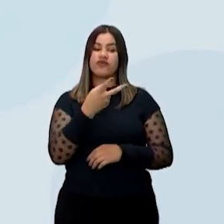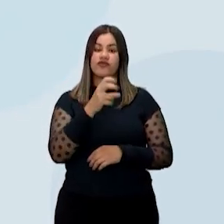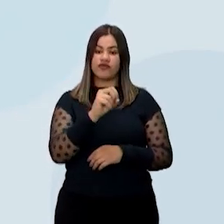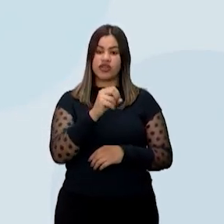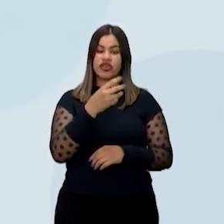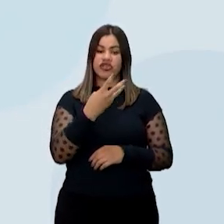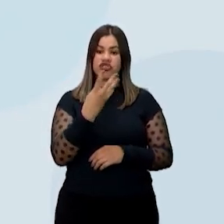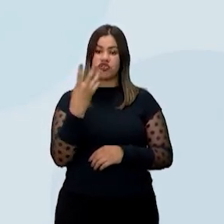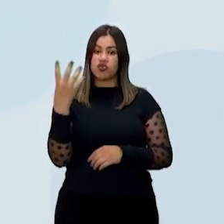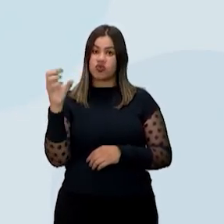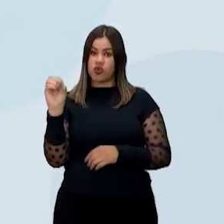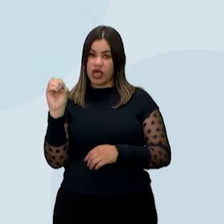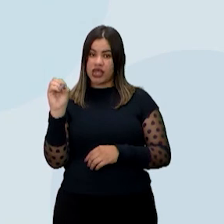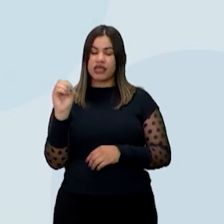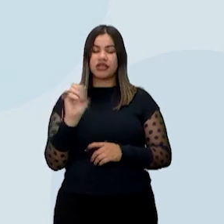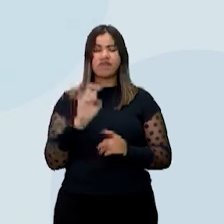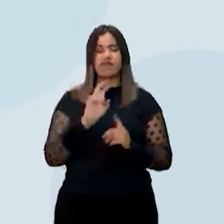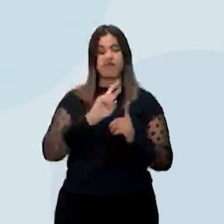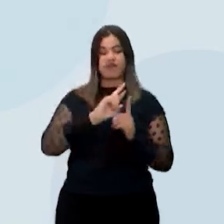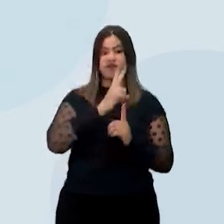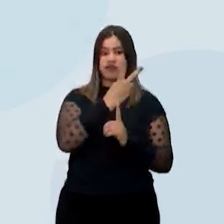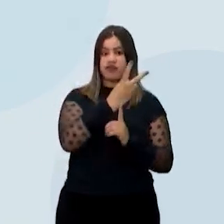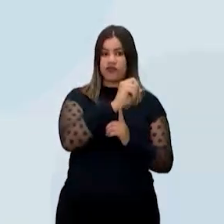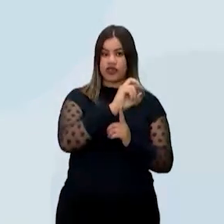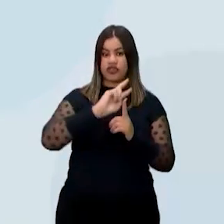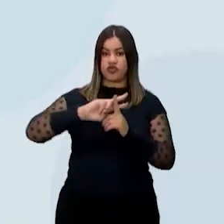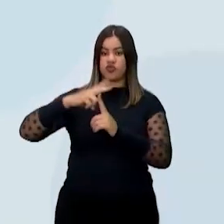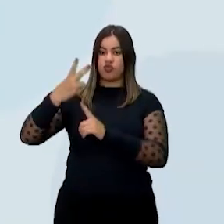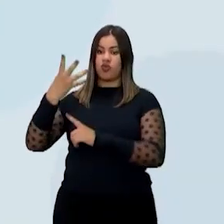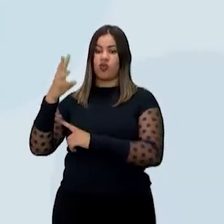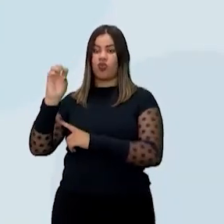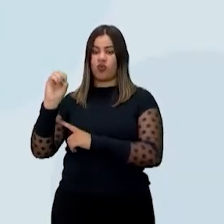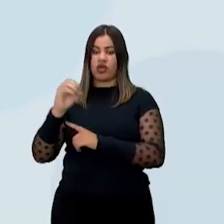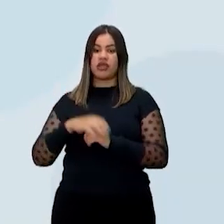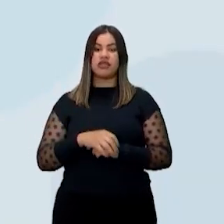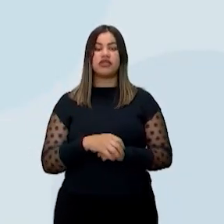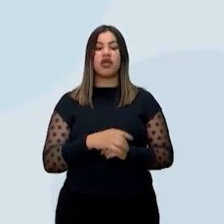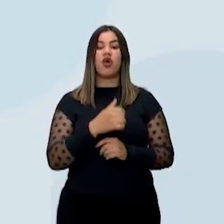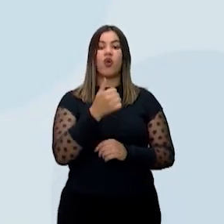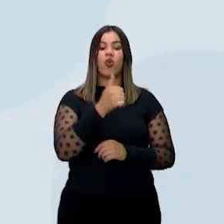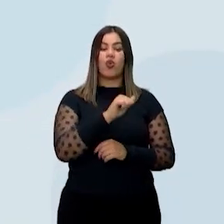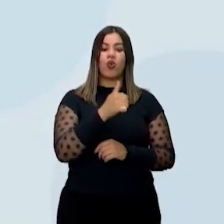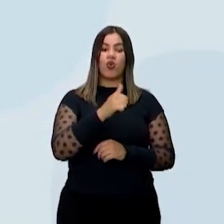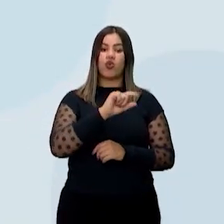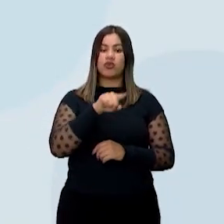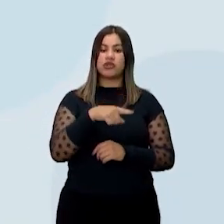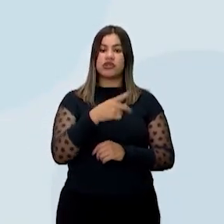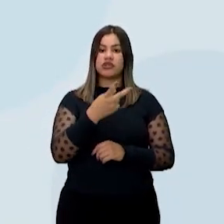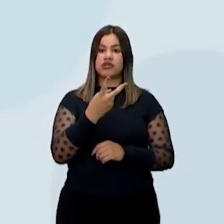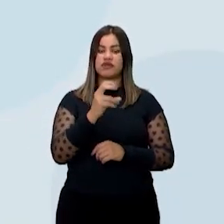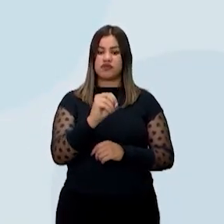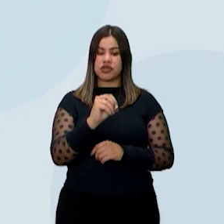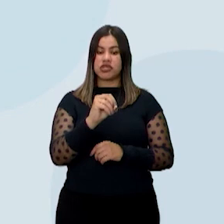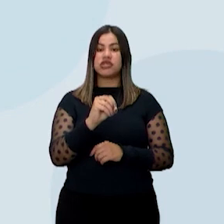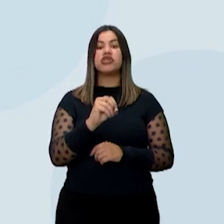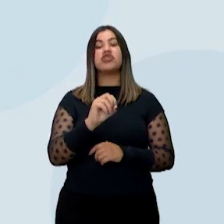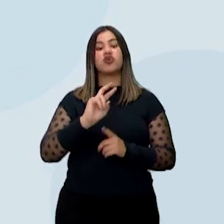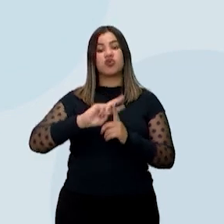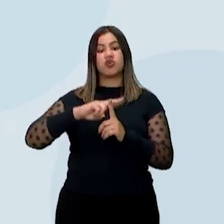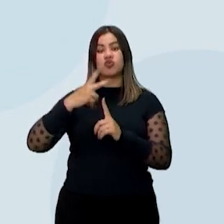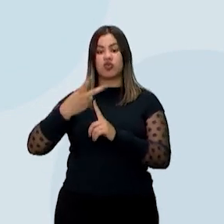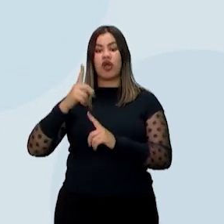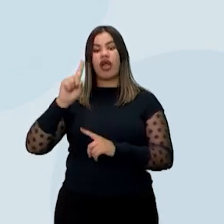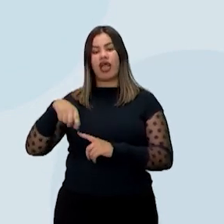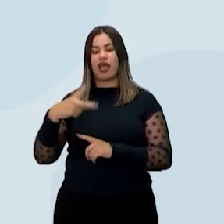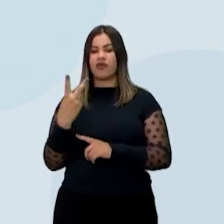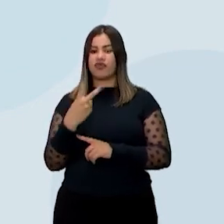né? Você pode pensar também. O 40 é o dobro de 20 e o 22 e 40 é o dobro de 11 e 20. Você